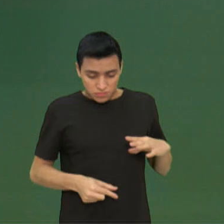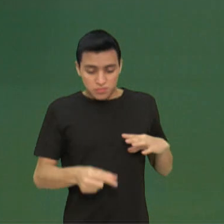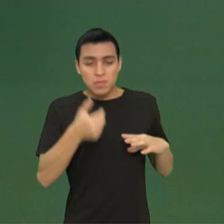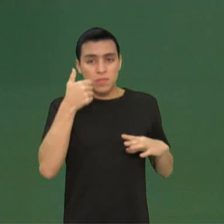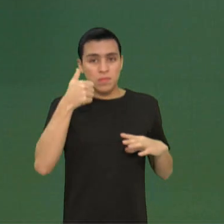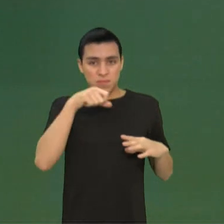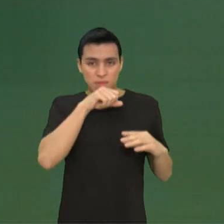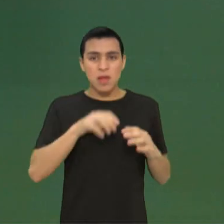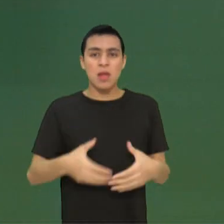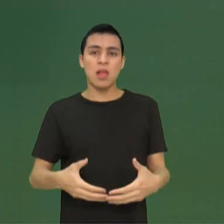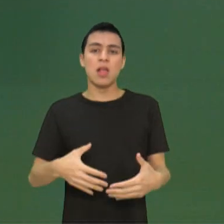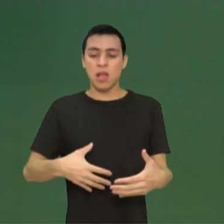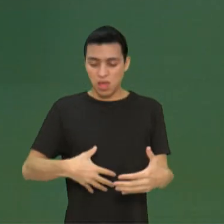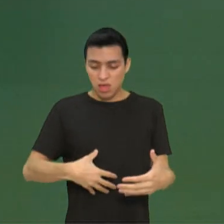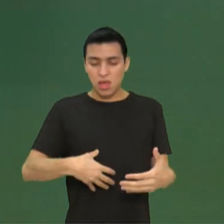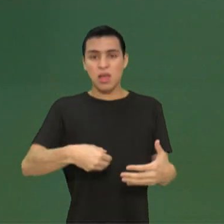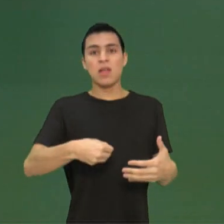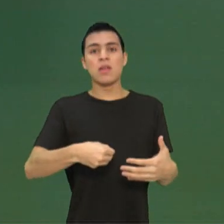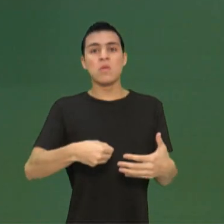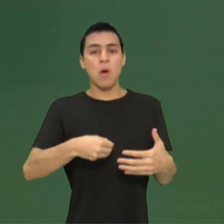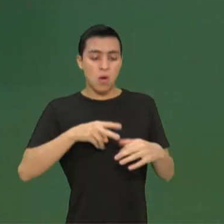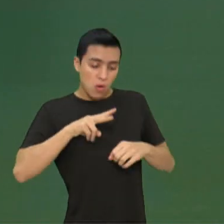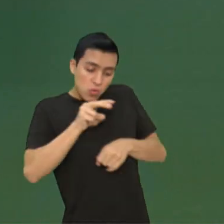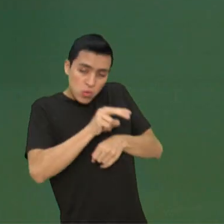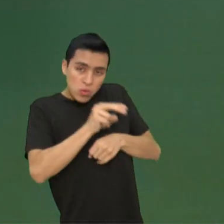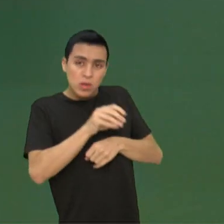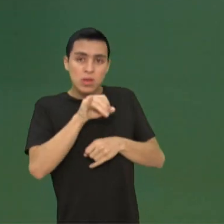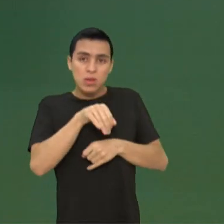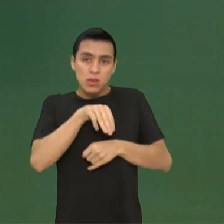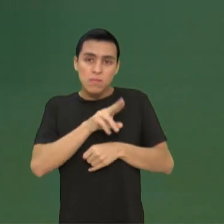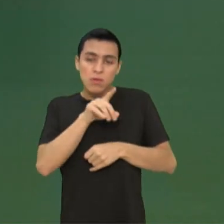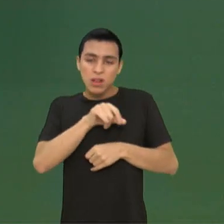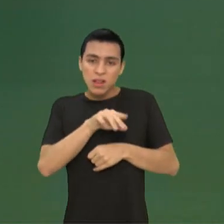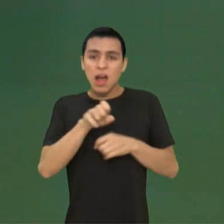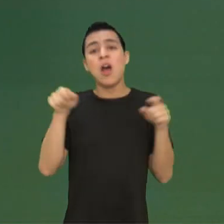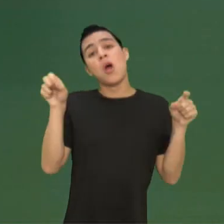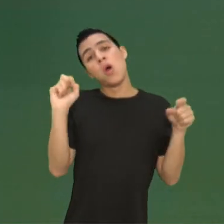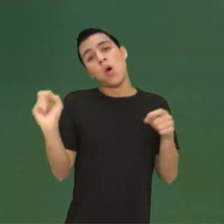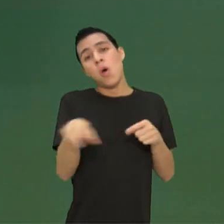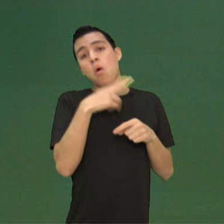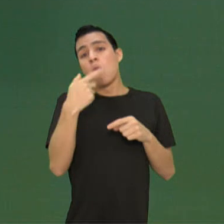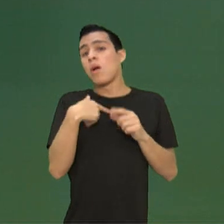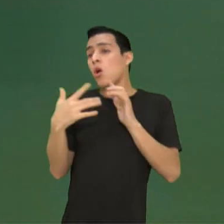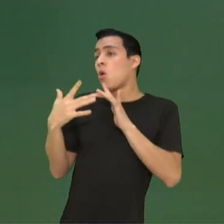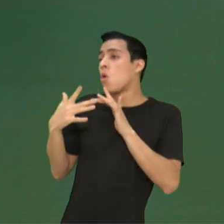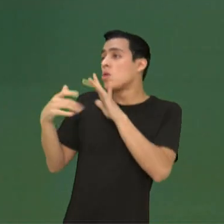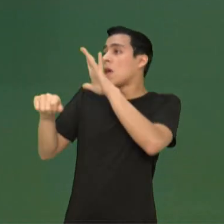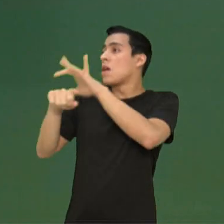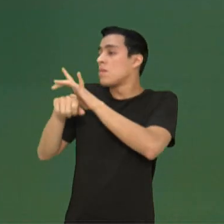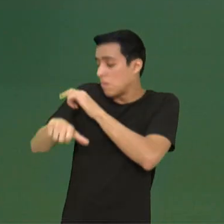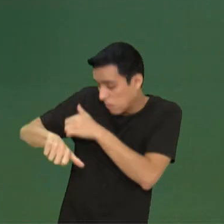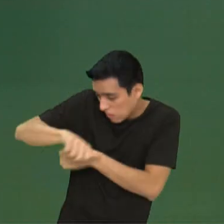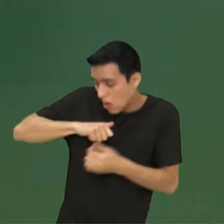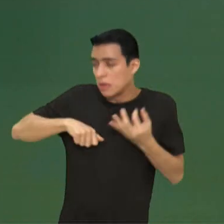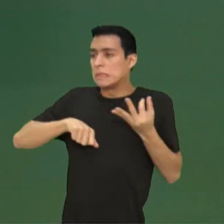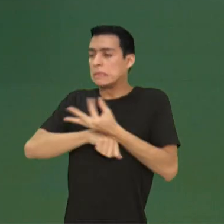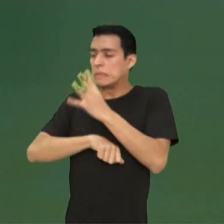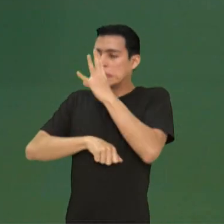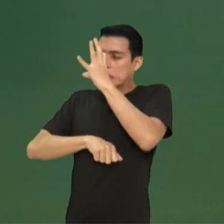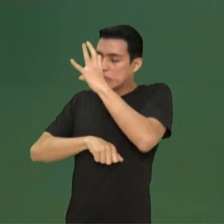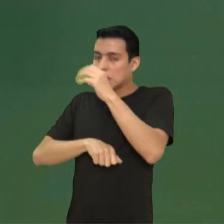vai transmitir essa imunidade para o filho. Pode ser, como eu expliquei, da cachumba. Eu entrei em contato com a doença, desenvolvi a